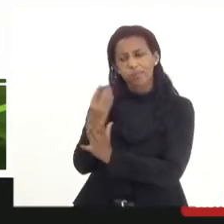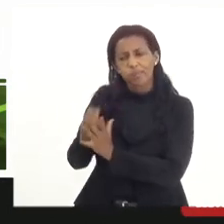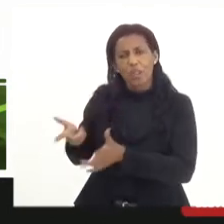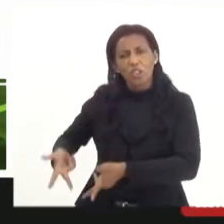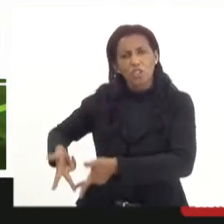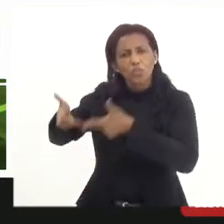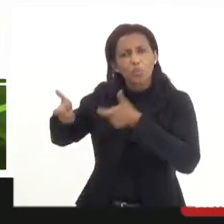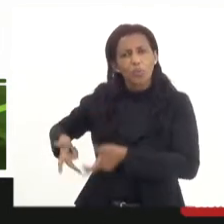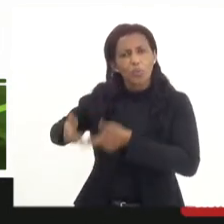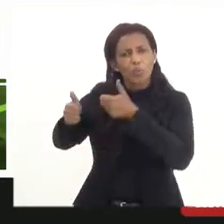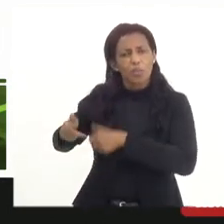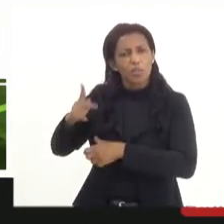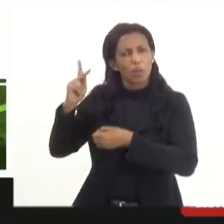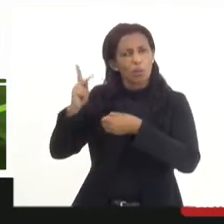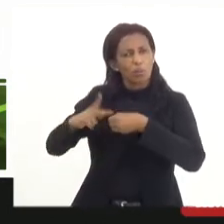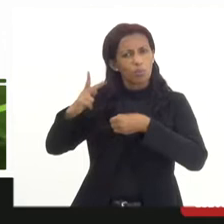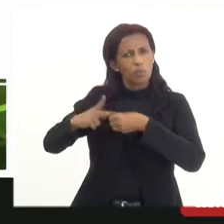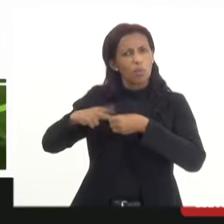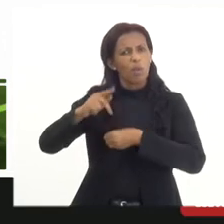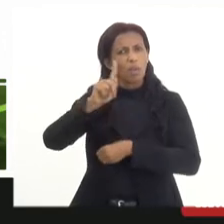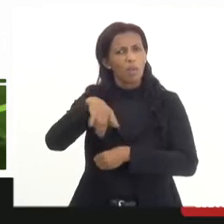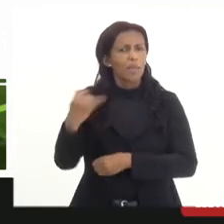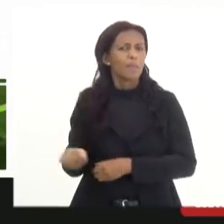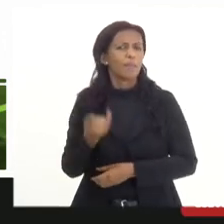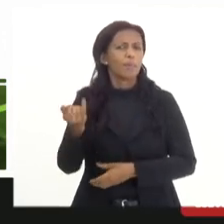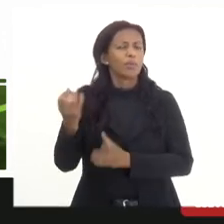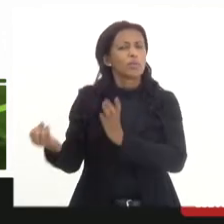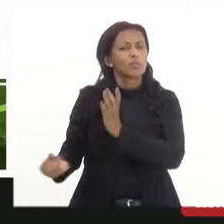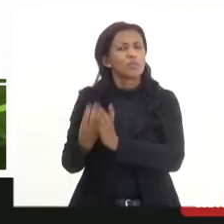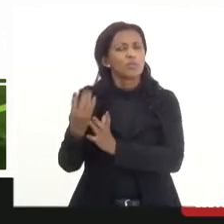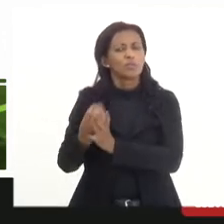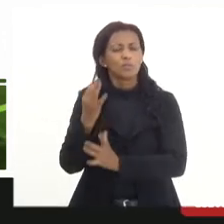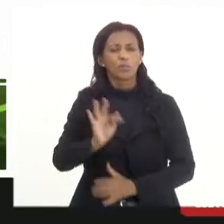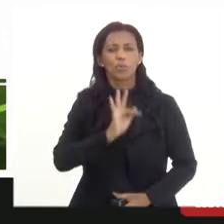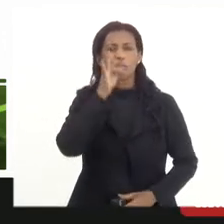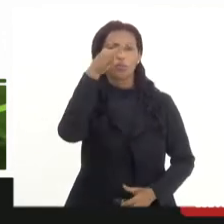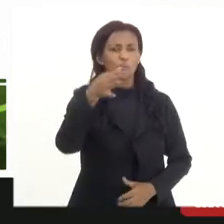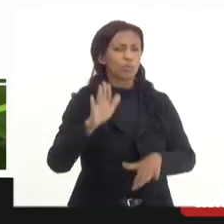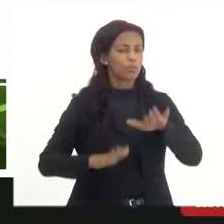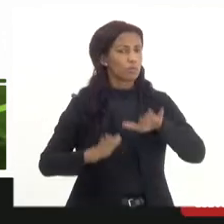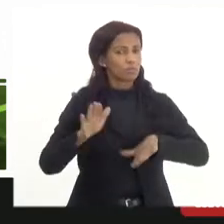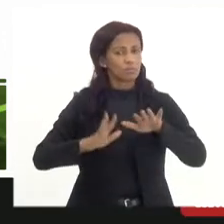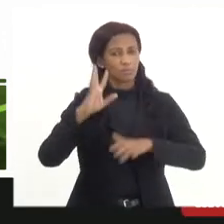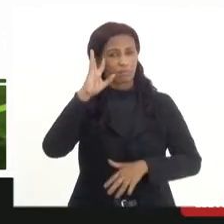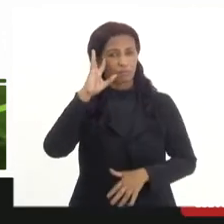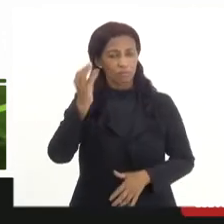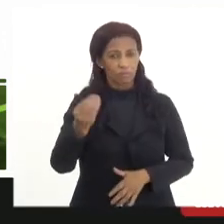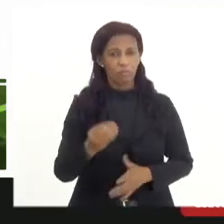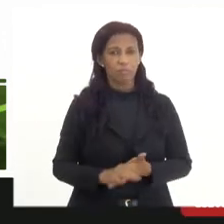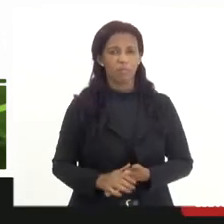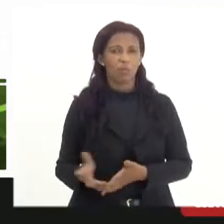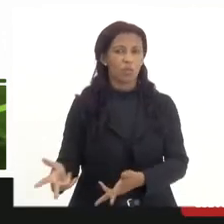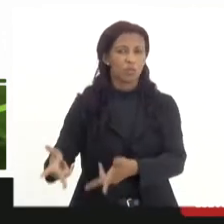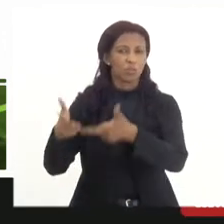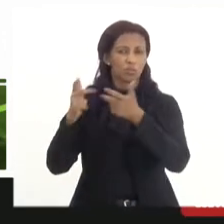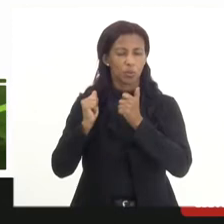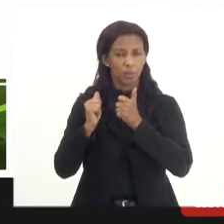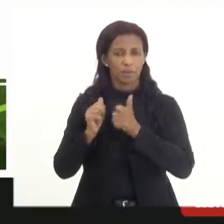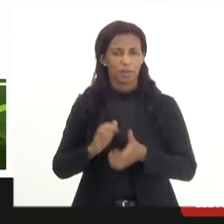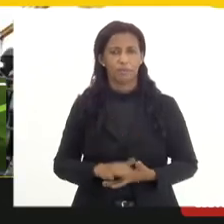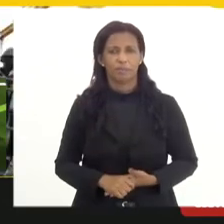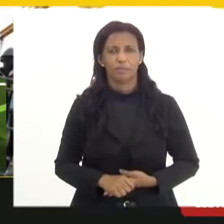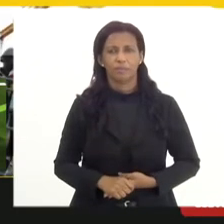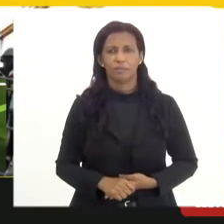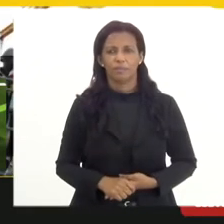exploração e podem representar importantes investimentos no futuro, dependendo do resultado das campanhas exploratórias nesse cluster.